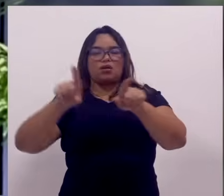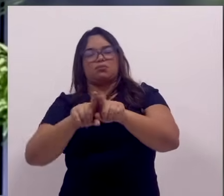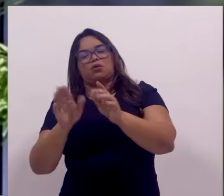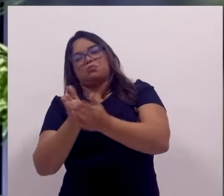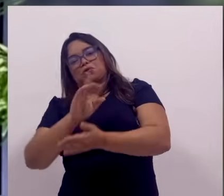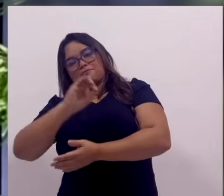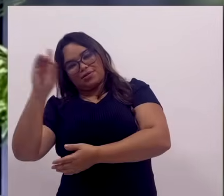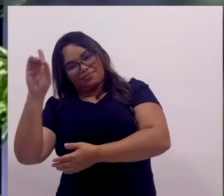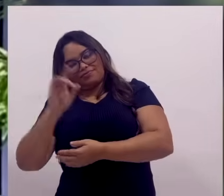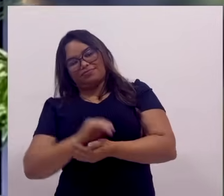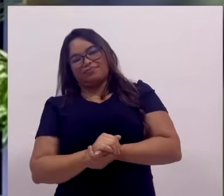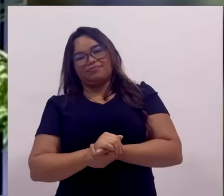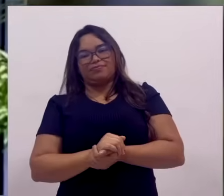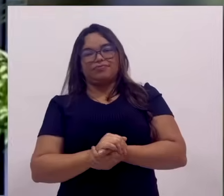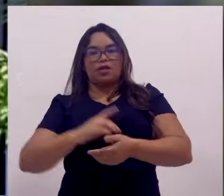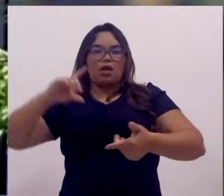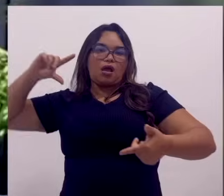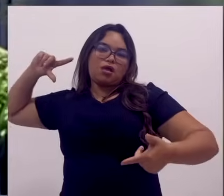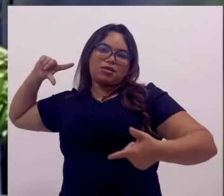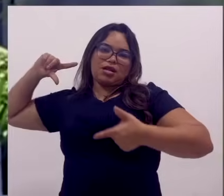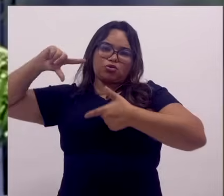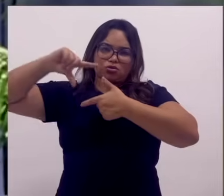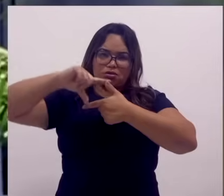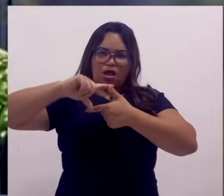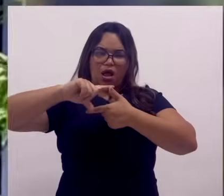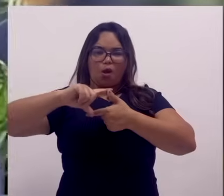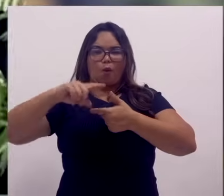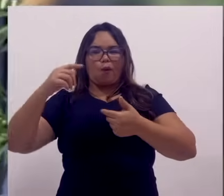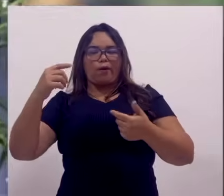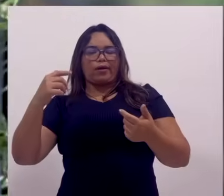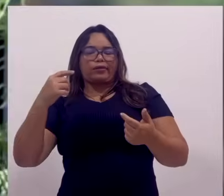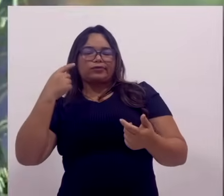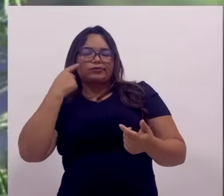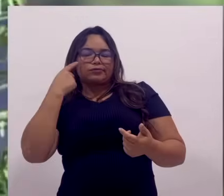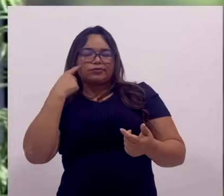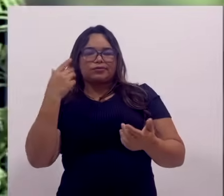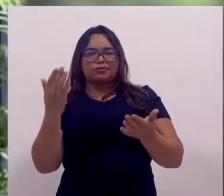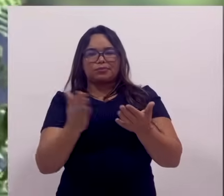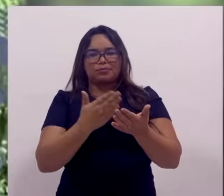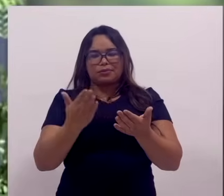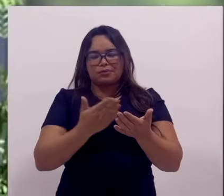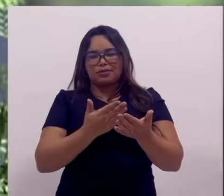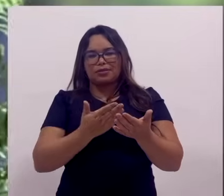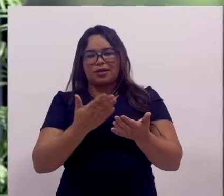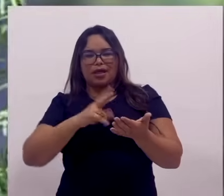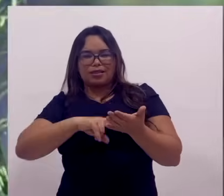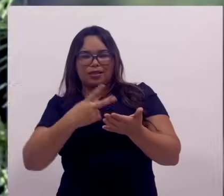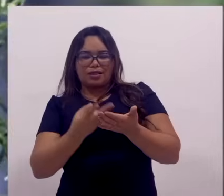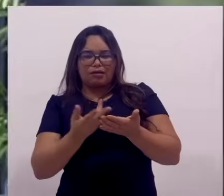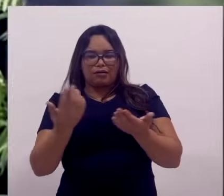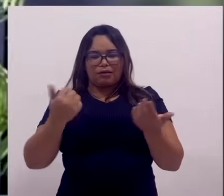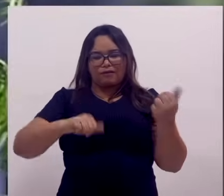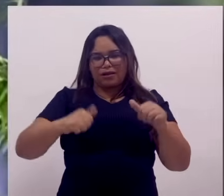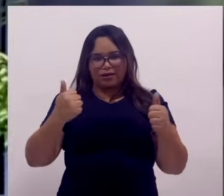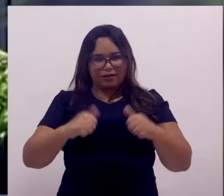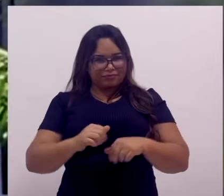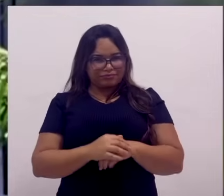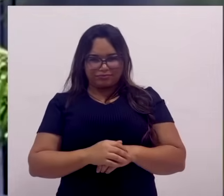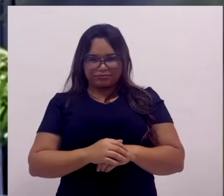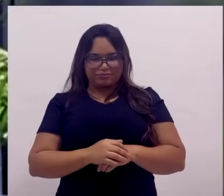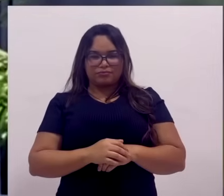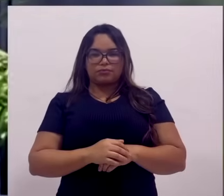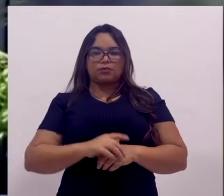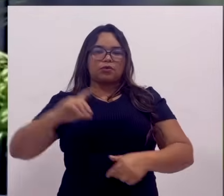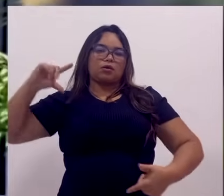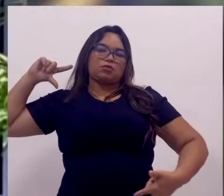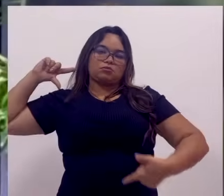E é a tradição o contexto no qual a palavra deve ser avaliada, interpretada, de tal maneira que a